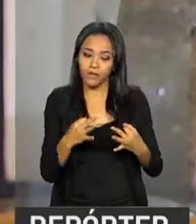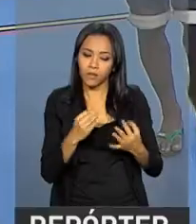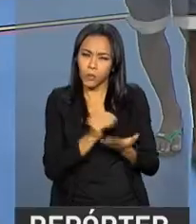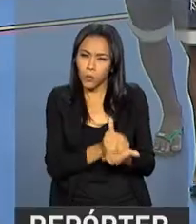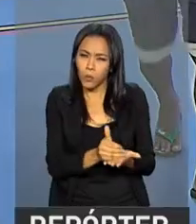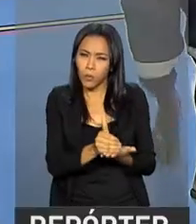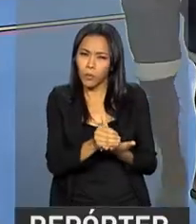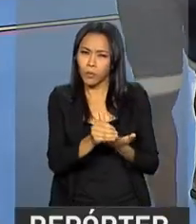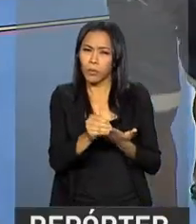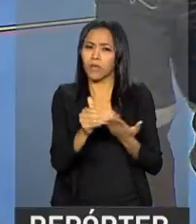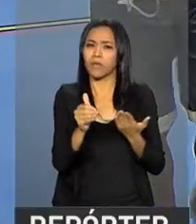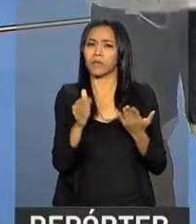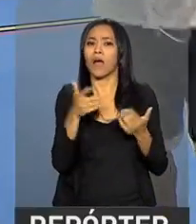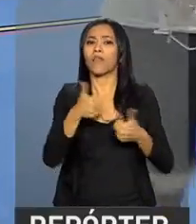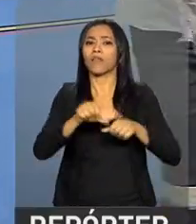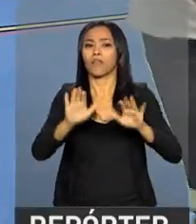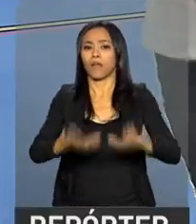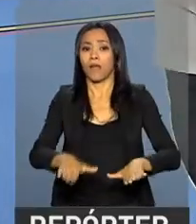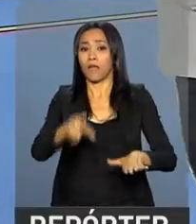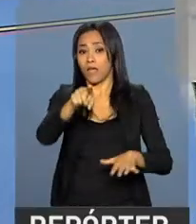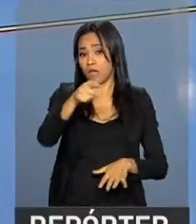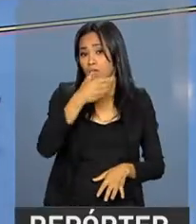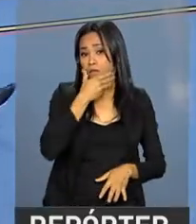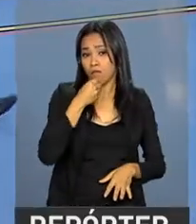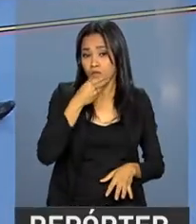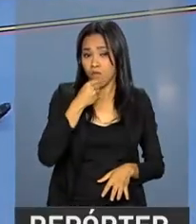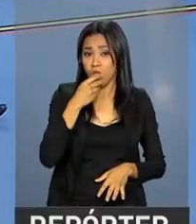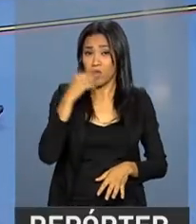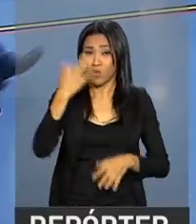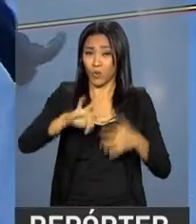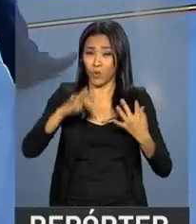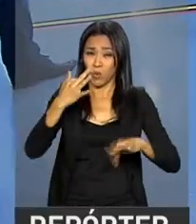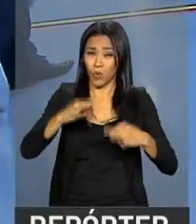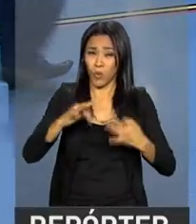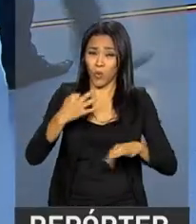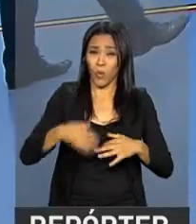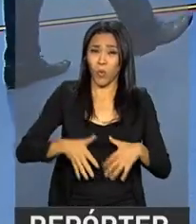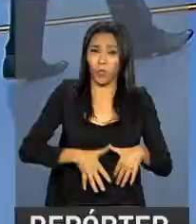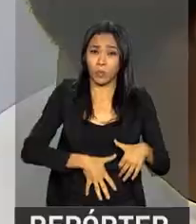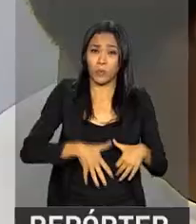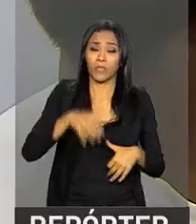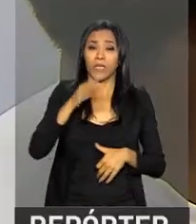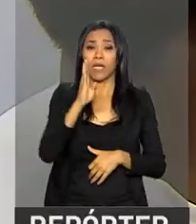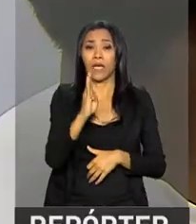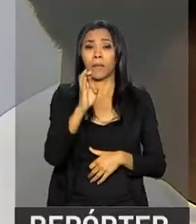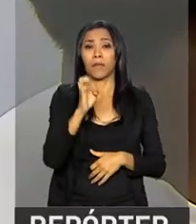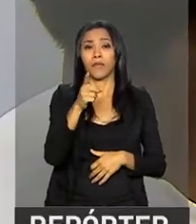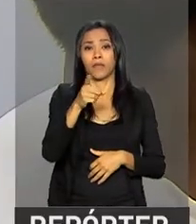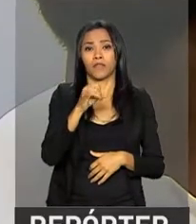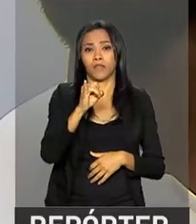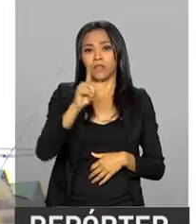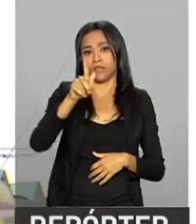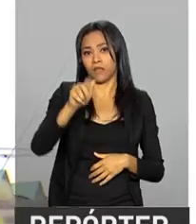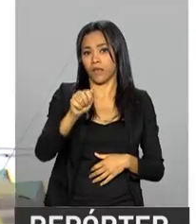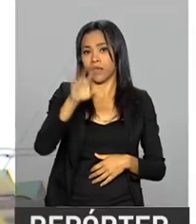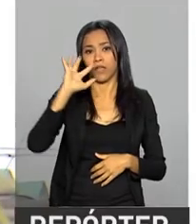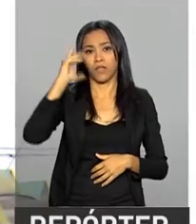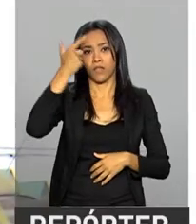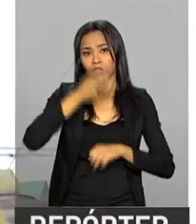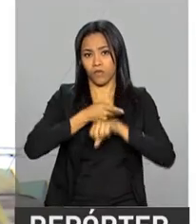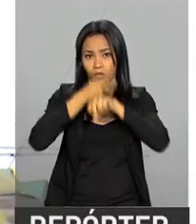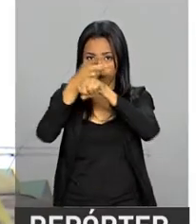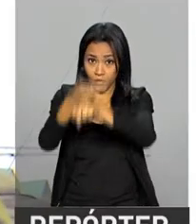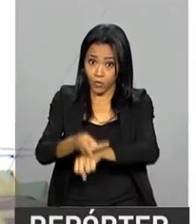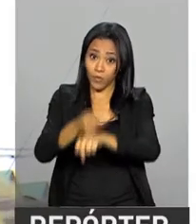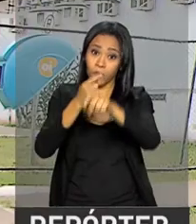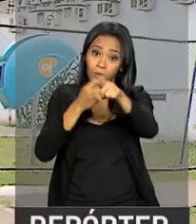seu júri estava sentindo dor na bexiga uma semana a situação se agravou e ele buscou atendimento médico nesta upa no